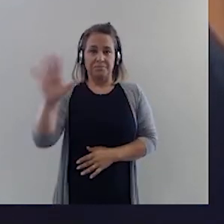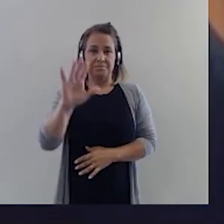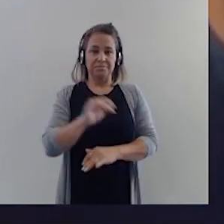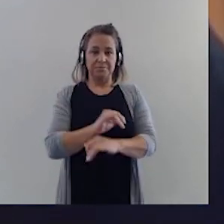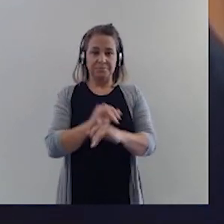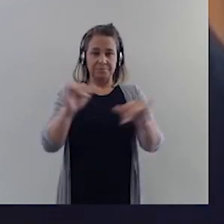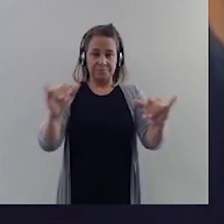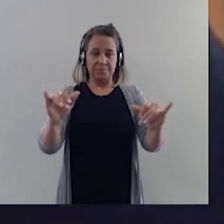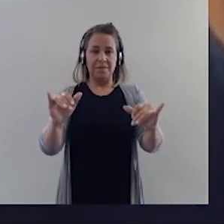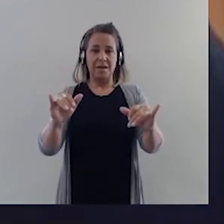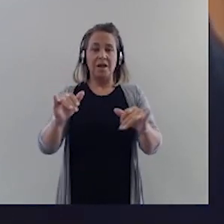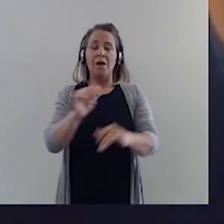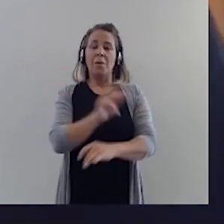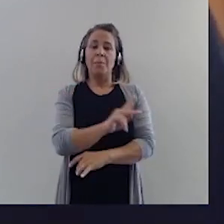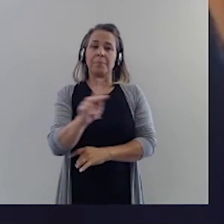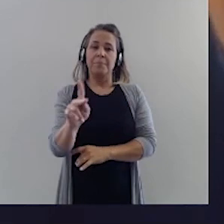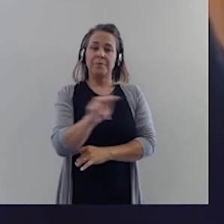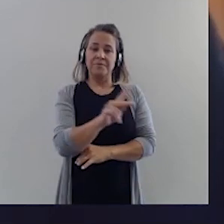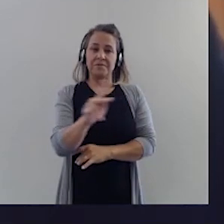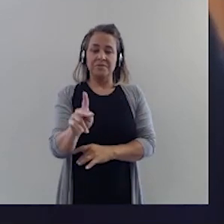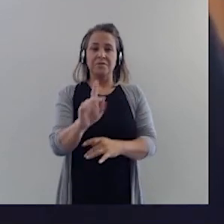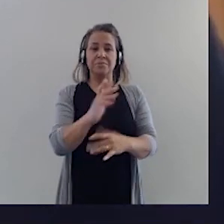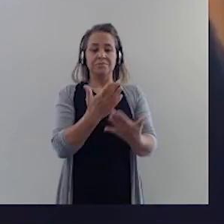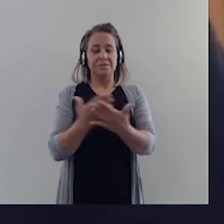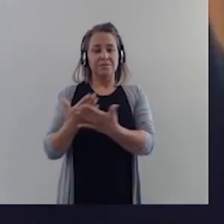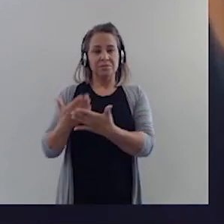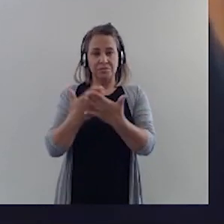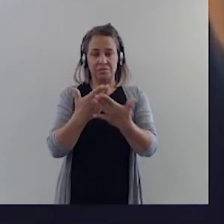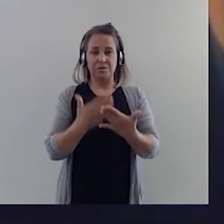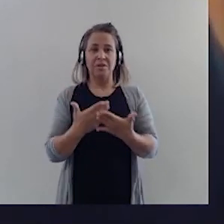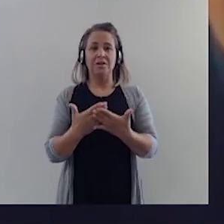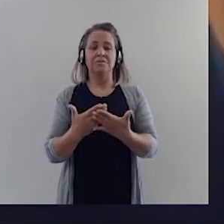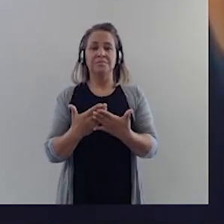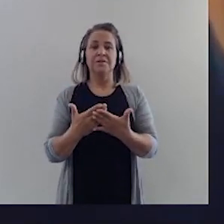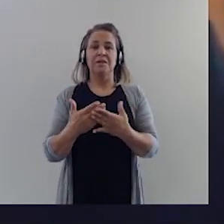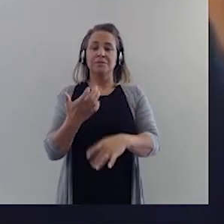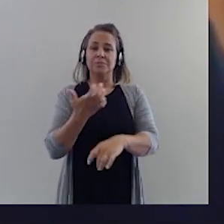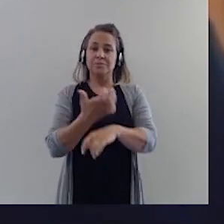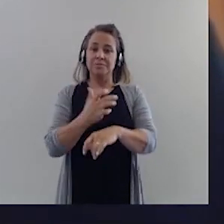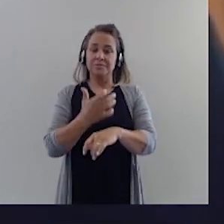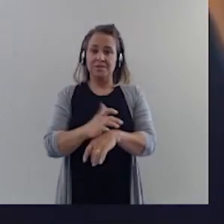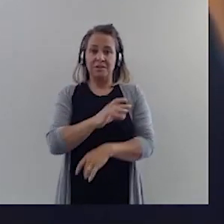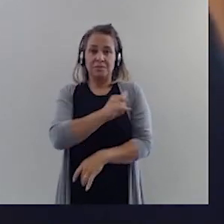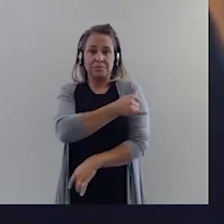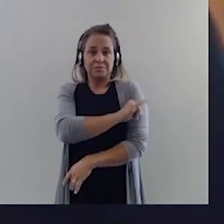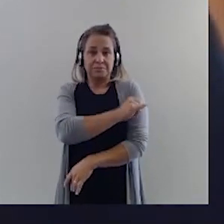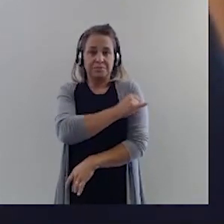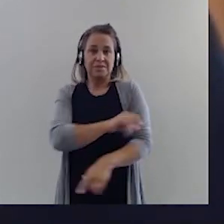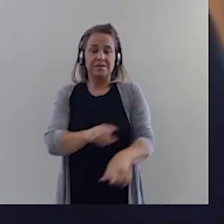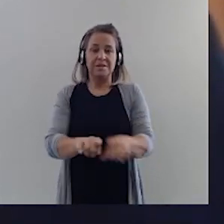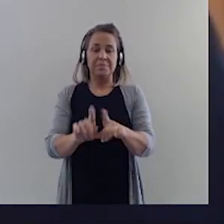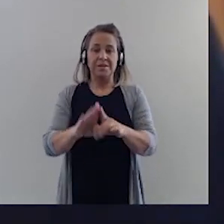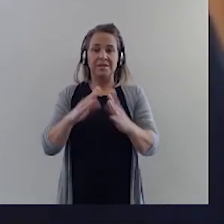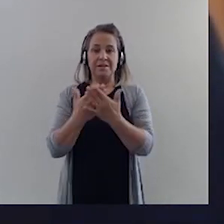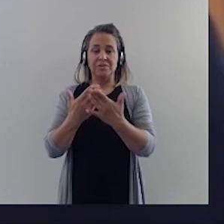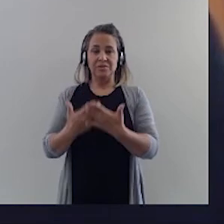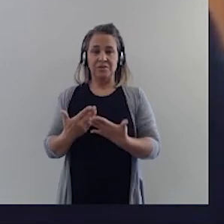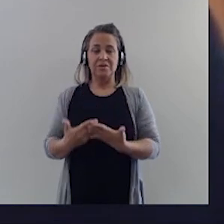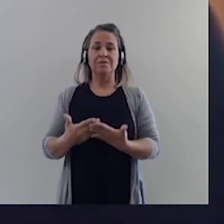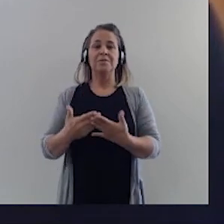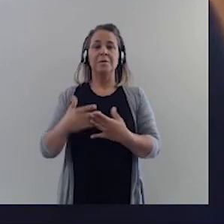Magistrados, professor emérito da Escola da Magistratura do Estado do Rio de Janeiro e da Escola Paulista